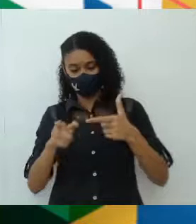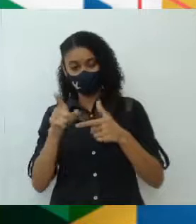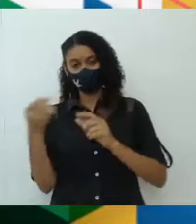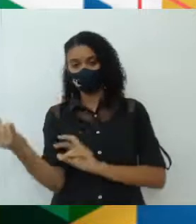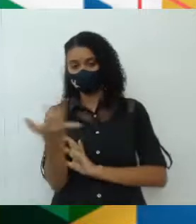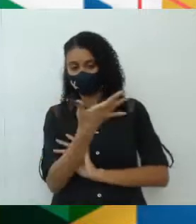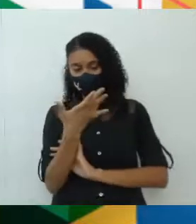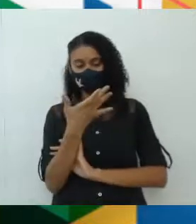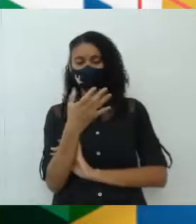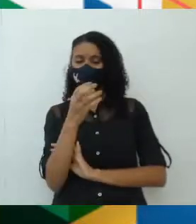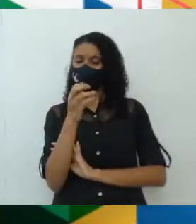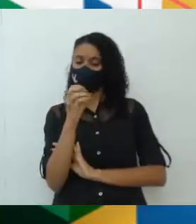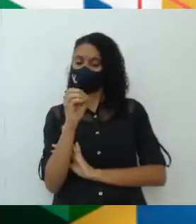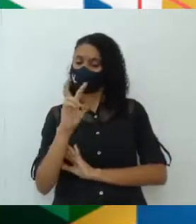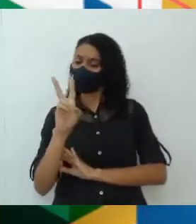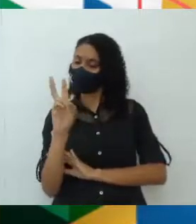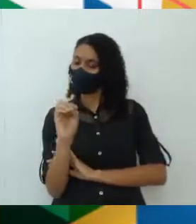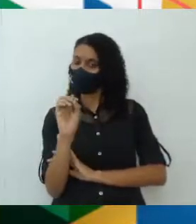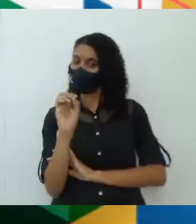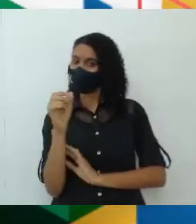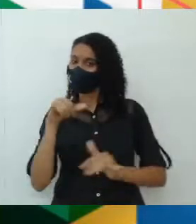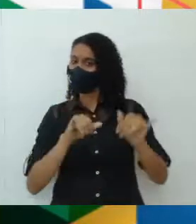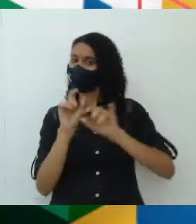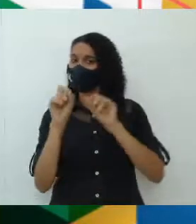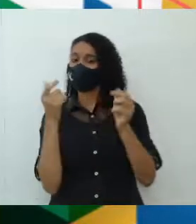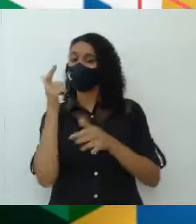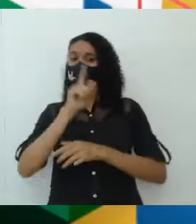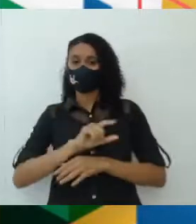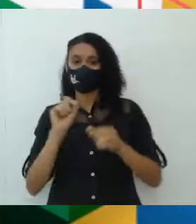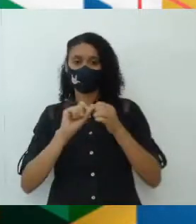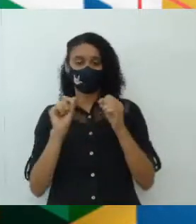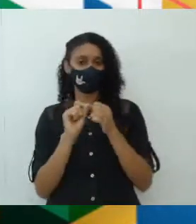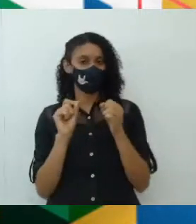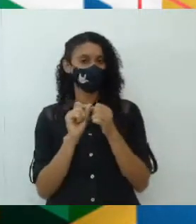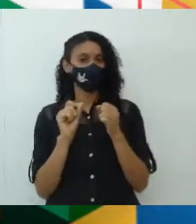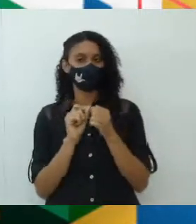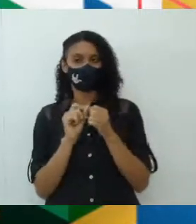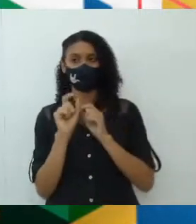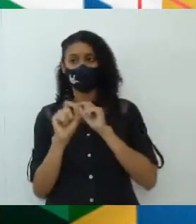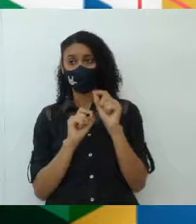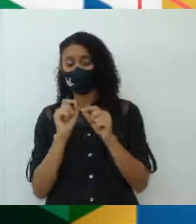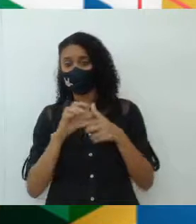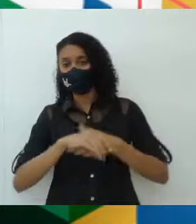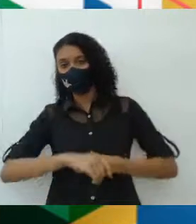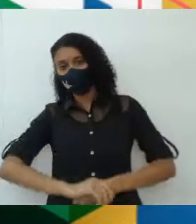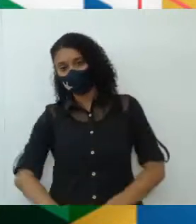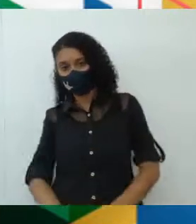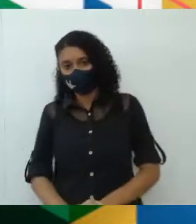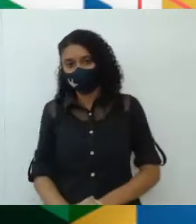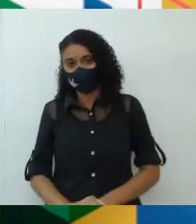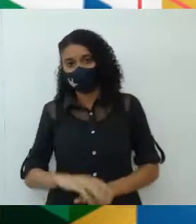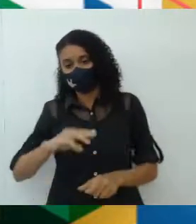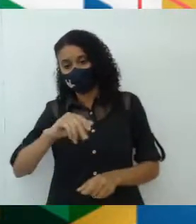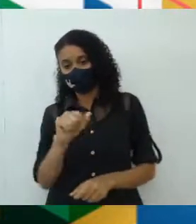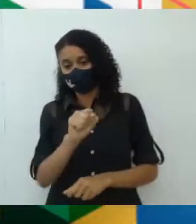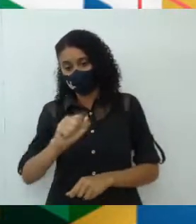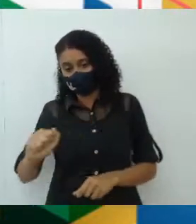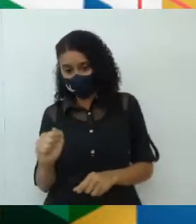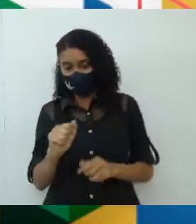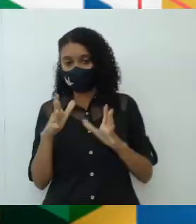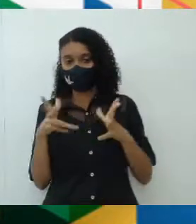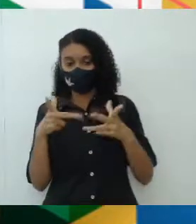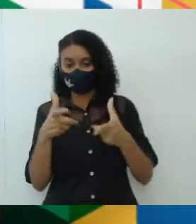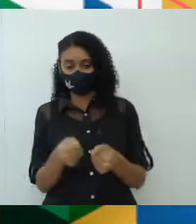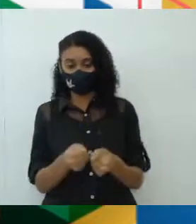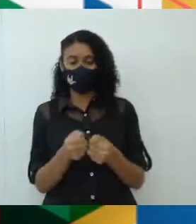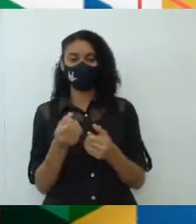ovos. Na química, o que a gente vai conseguir, o que a gente vai fazer é pegar a massa